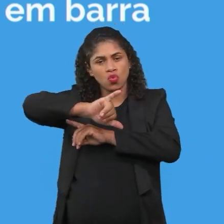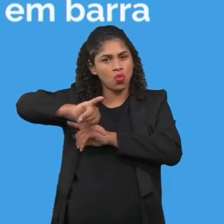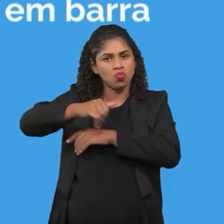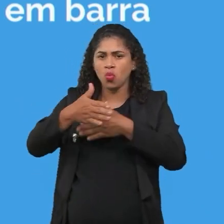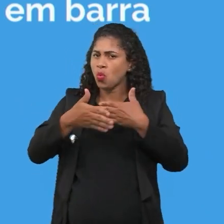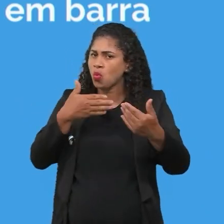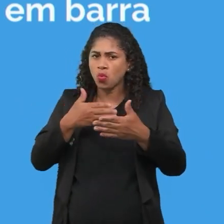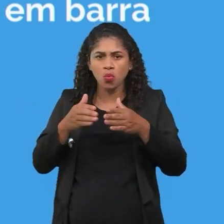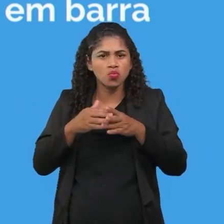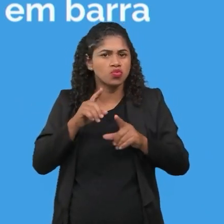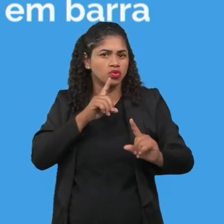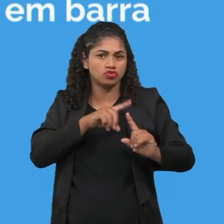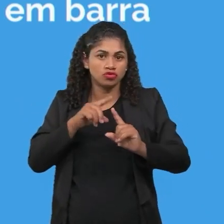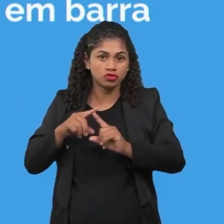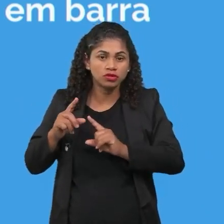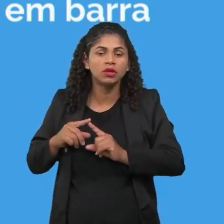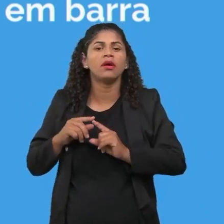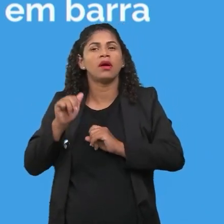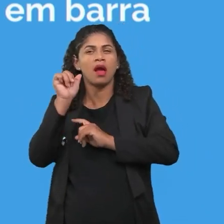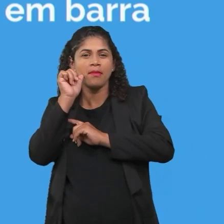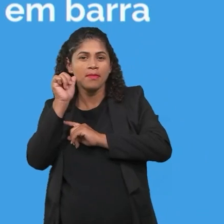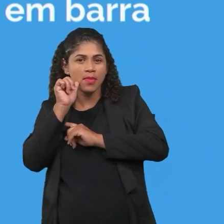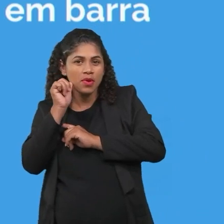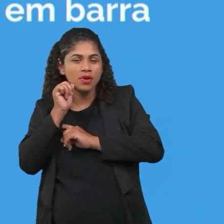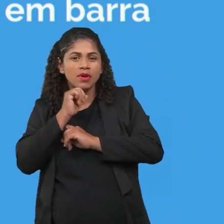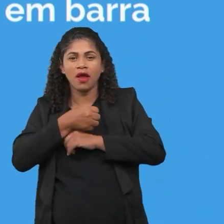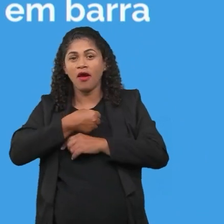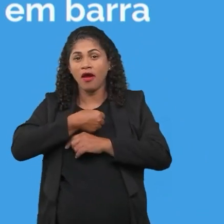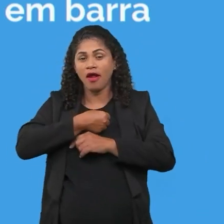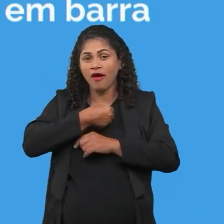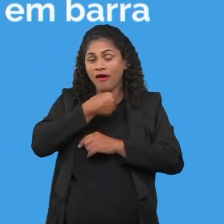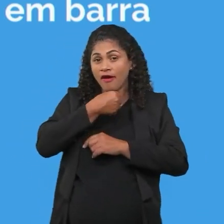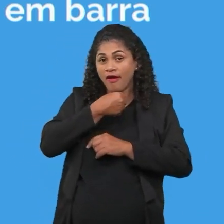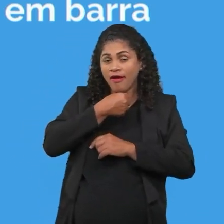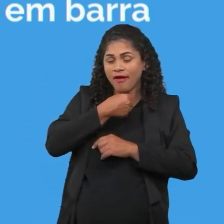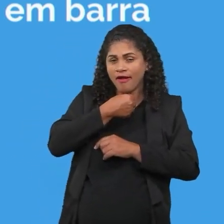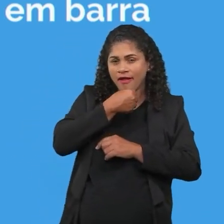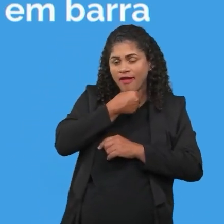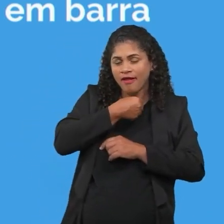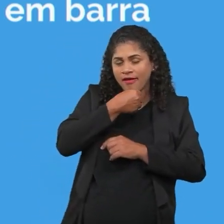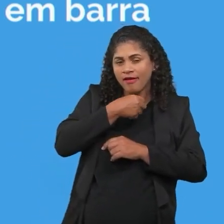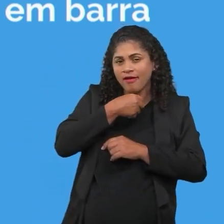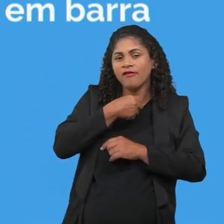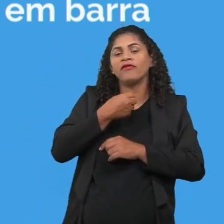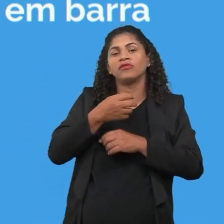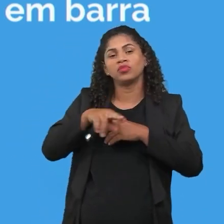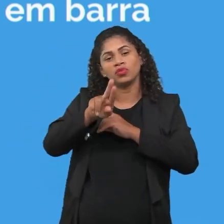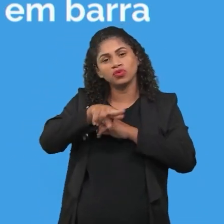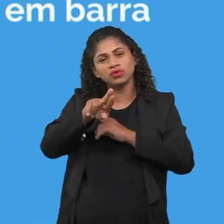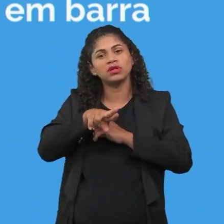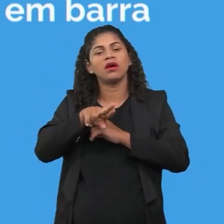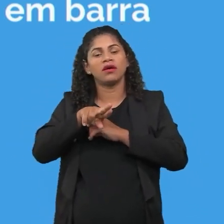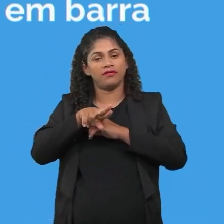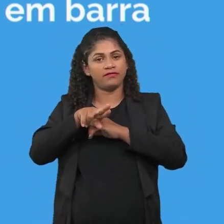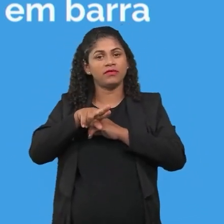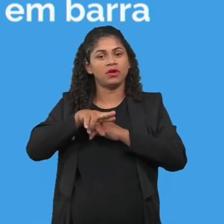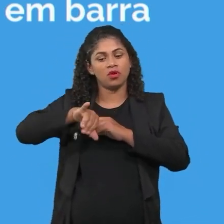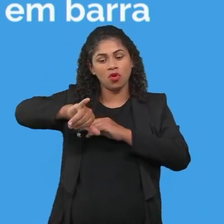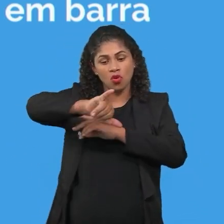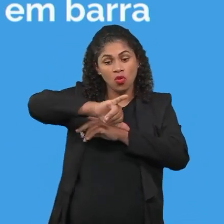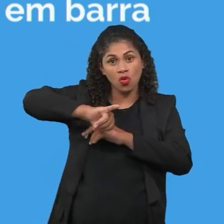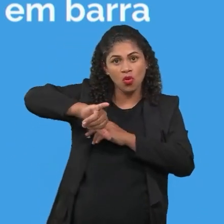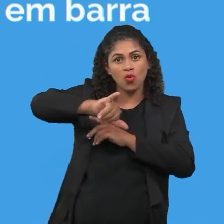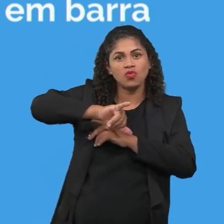tipo de óleo, mas geralmente, né, as avós, né, as mulheres mais velhas, elas utilizavam ali aquele óleo que era utilizado